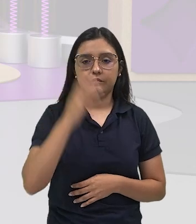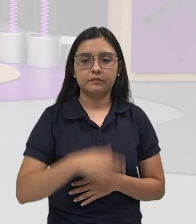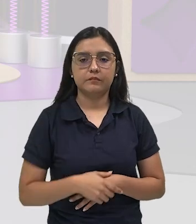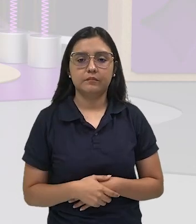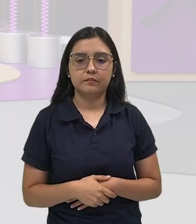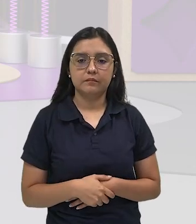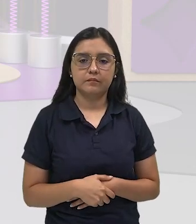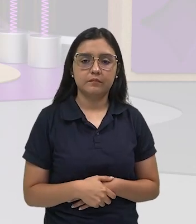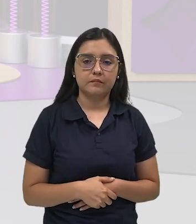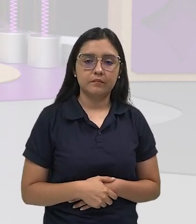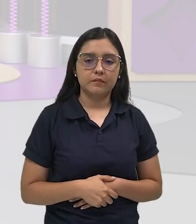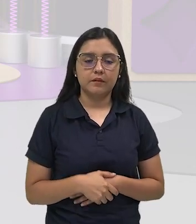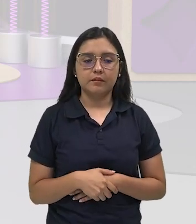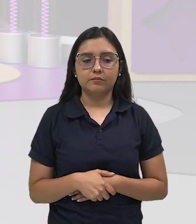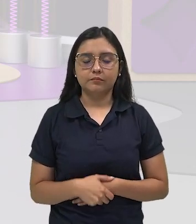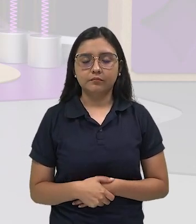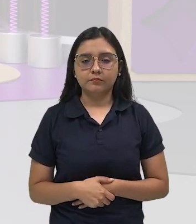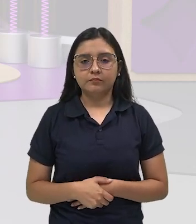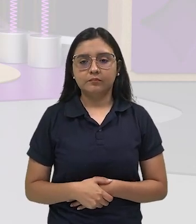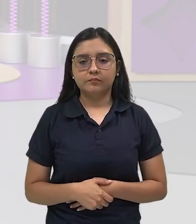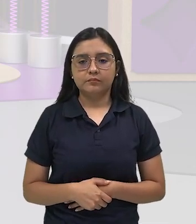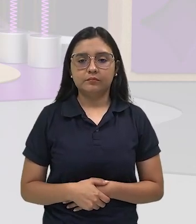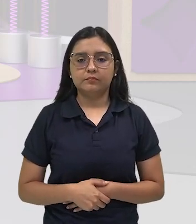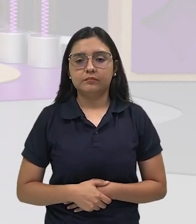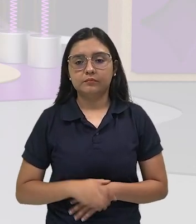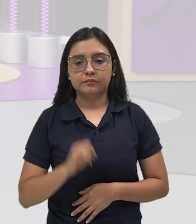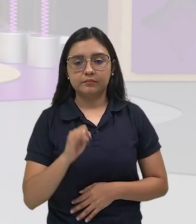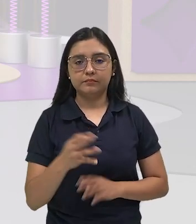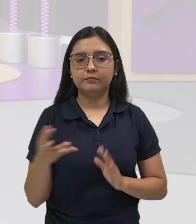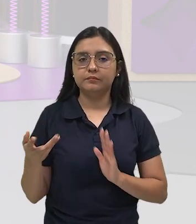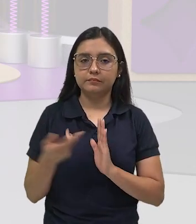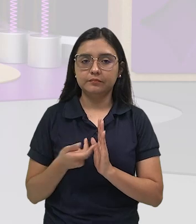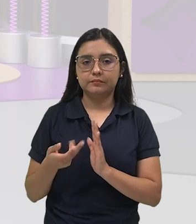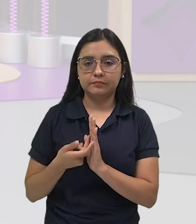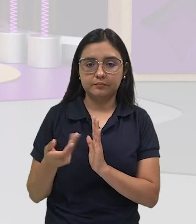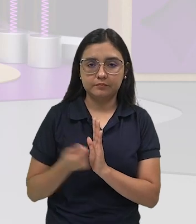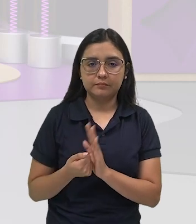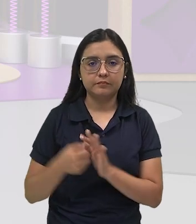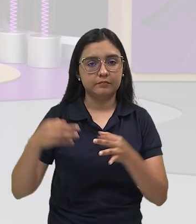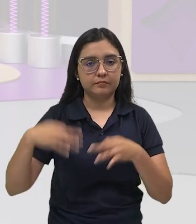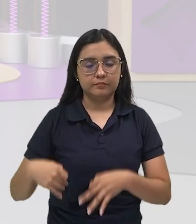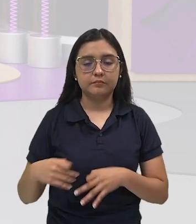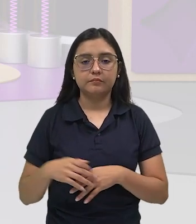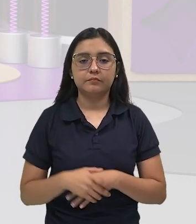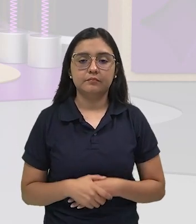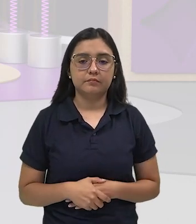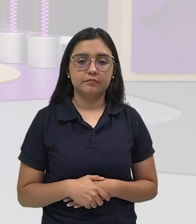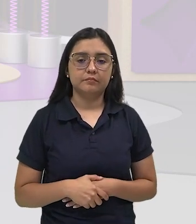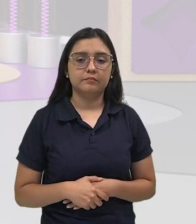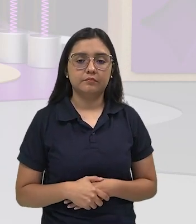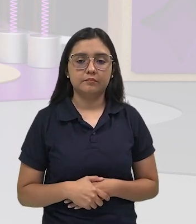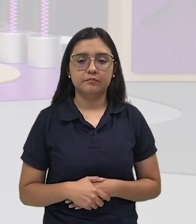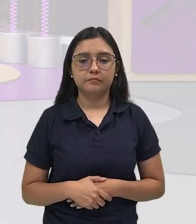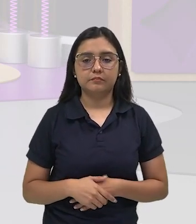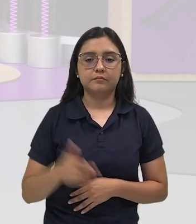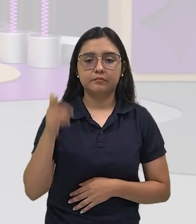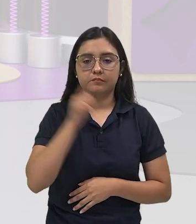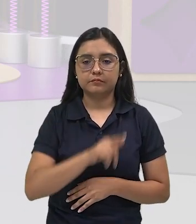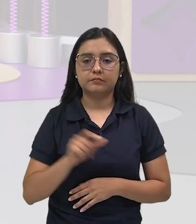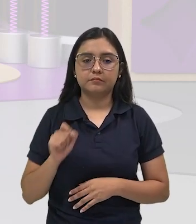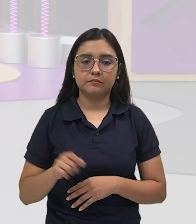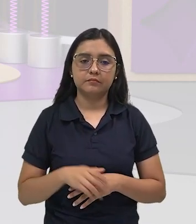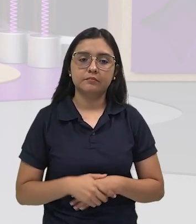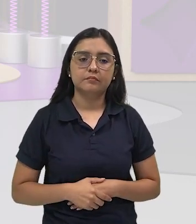Você ganha, né? Você ganha quando eu aumento a velocidade, como a distância é fixa, automaticamente eu vou ganhar nessa